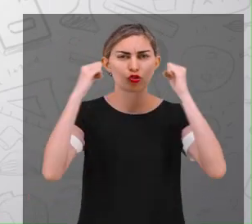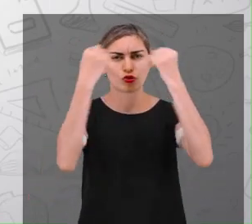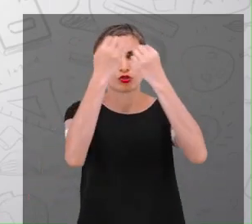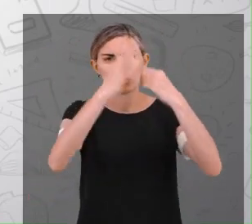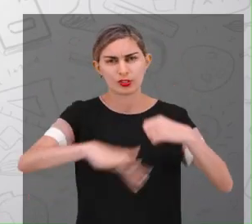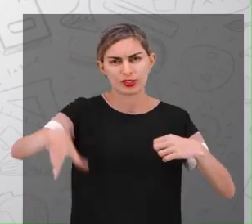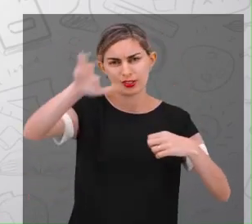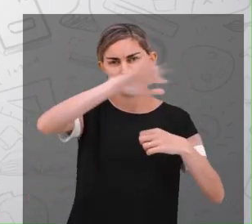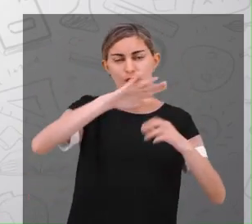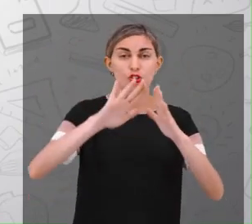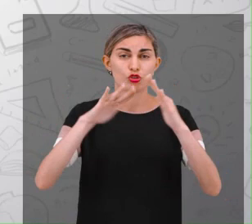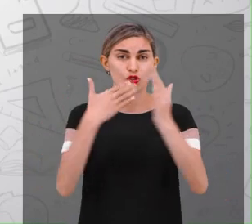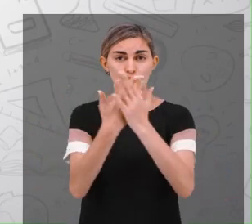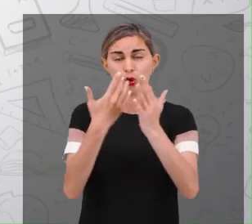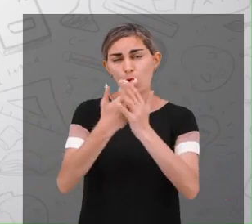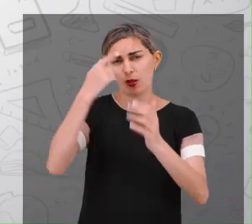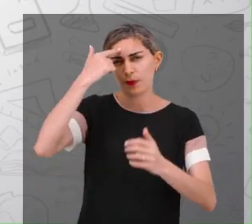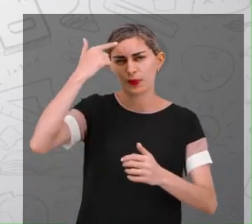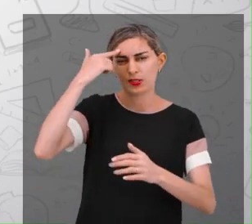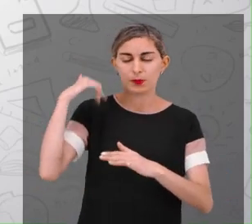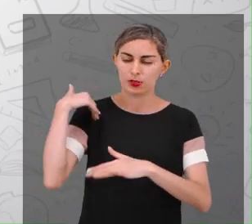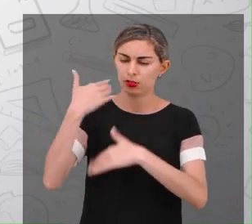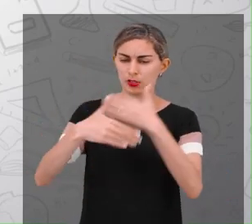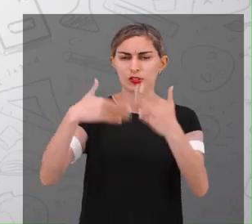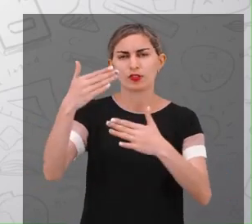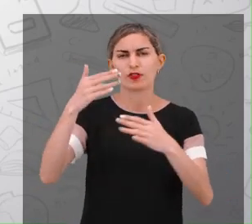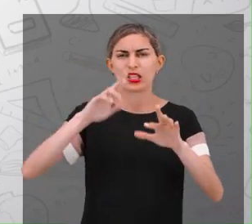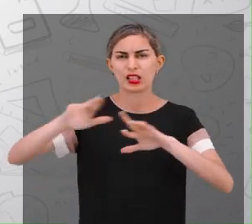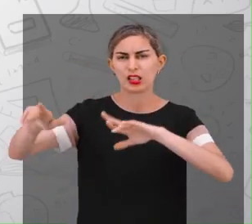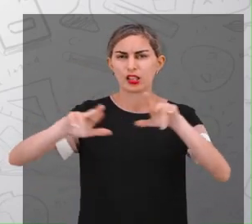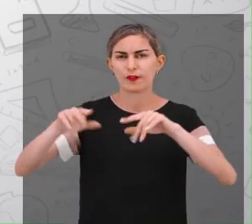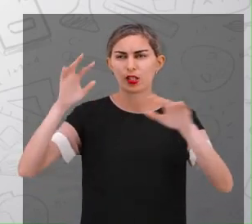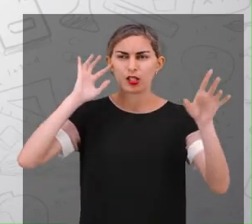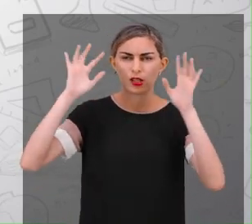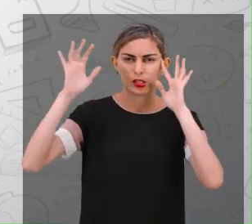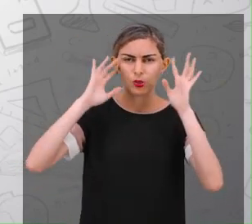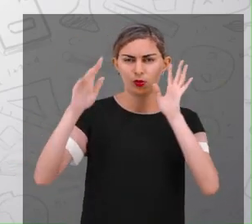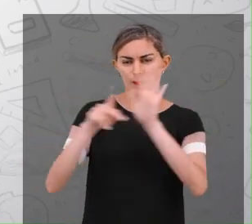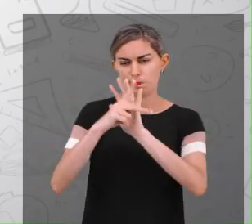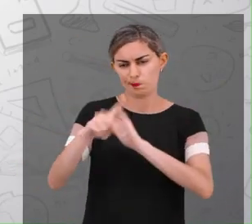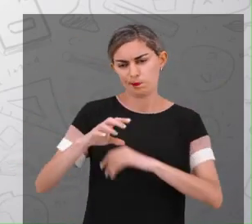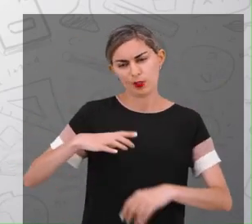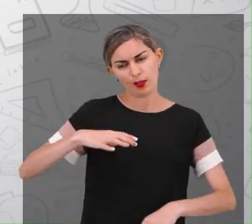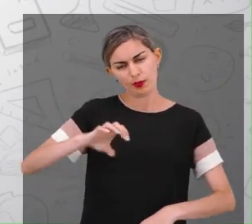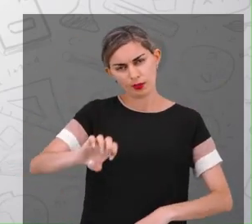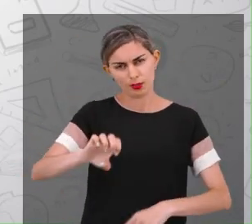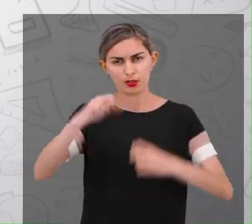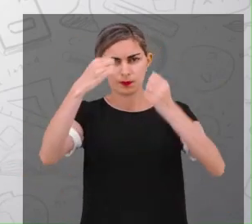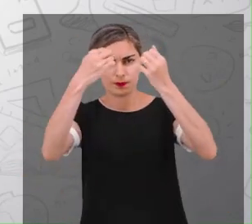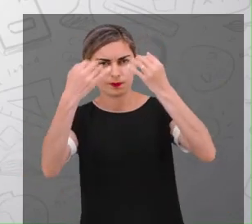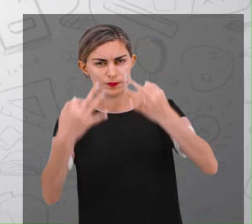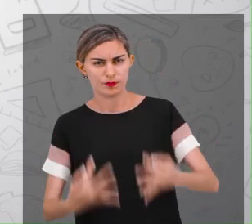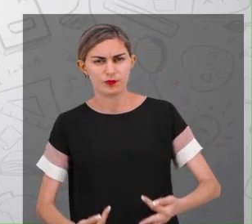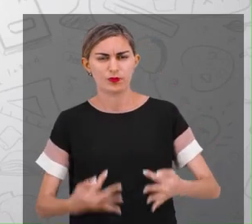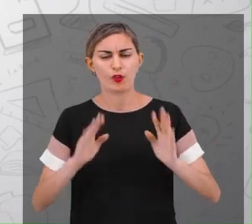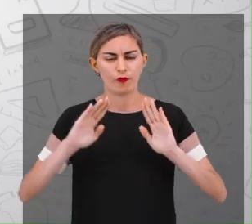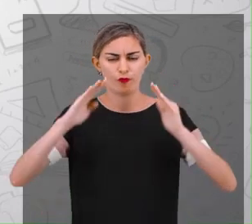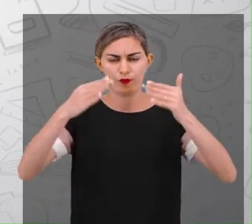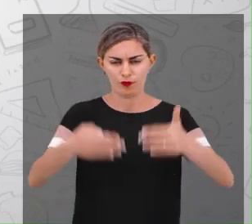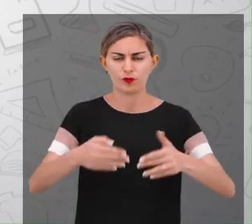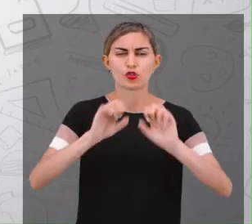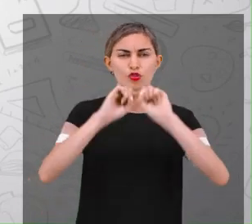sociedade, escolas de pensamento desenvolveram diferentes teorias a respeito da ética, sua definição e função